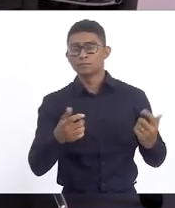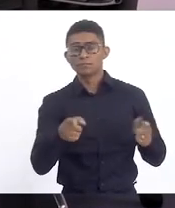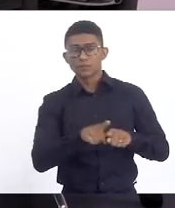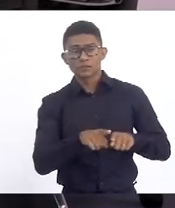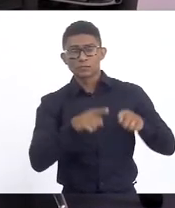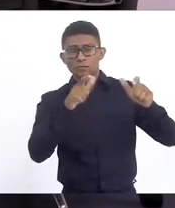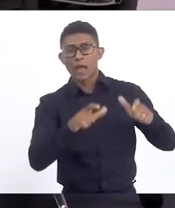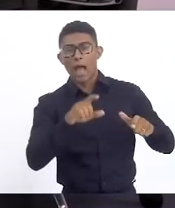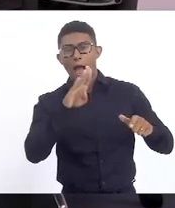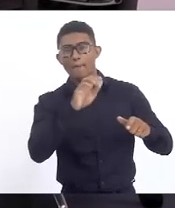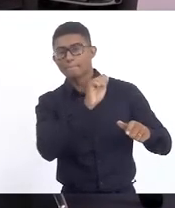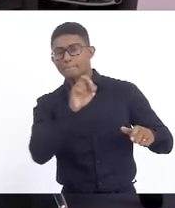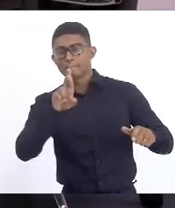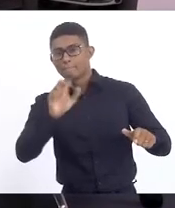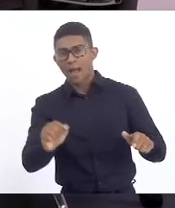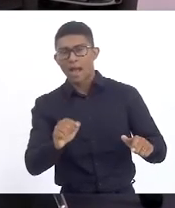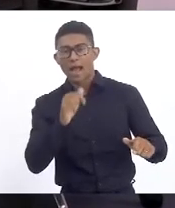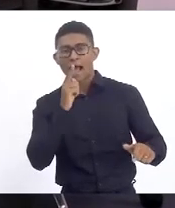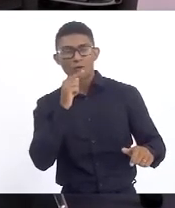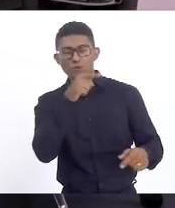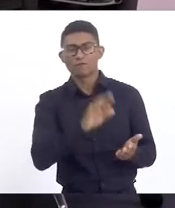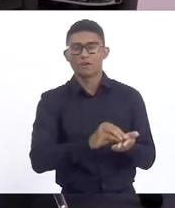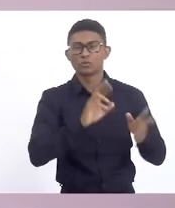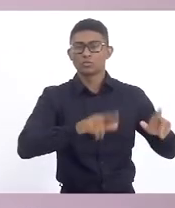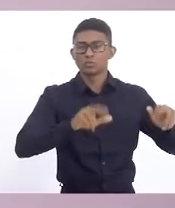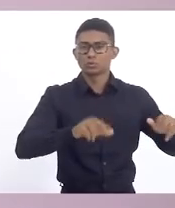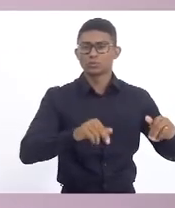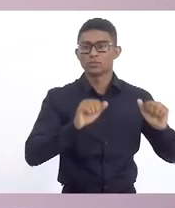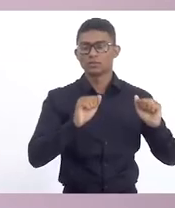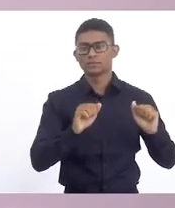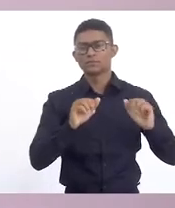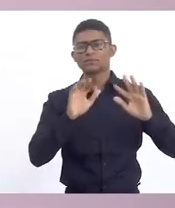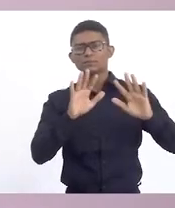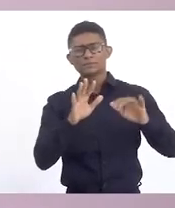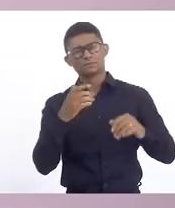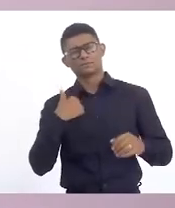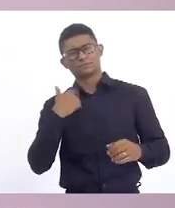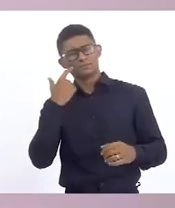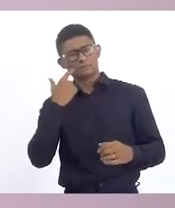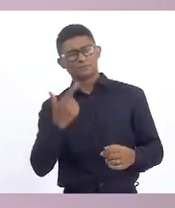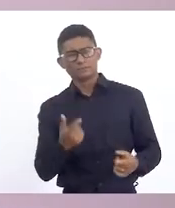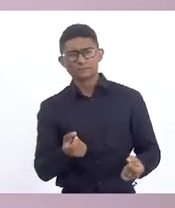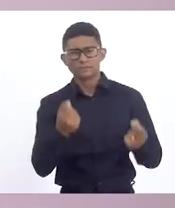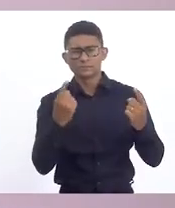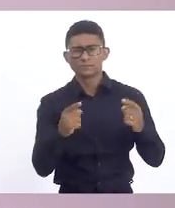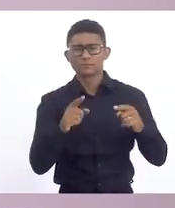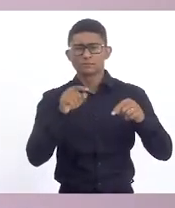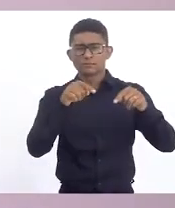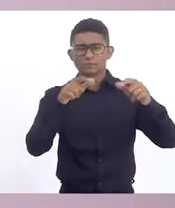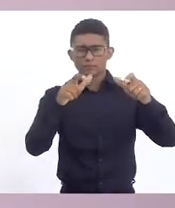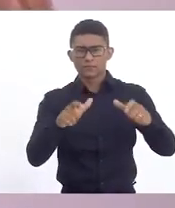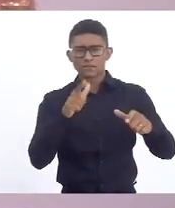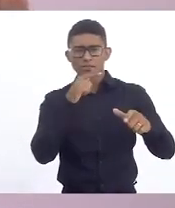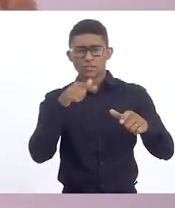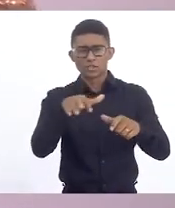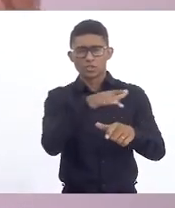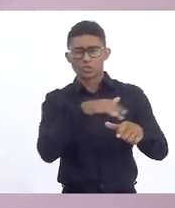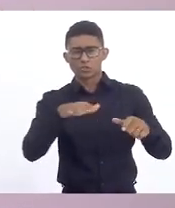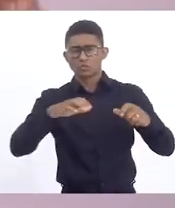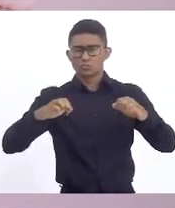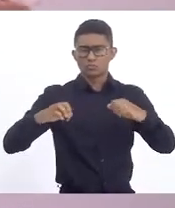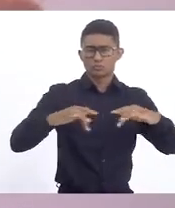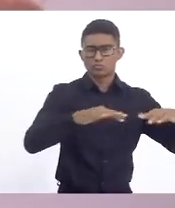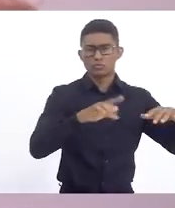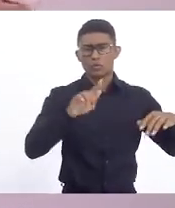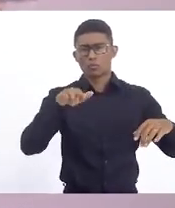Tijuca. Agora, a água é produzida no Guandu, que está do lado de Campo Grande, que tem elevatória, que está